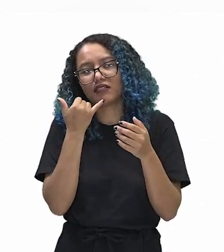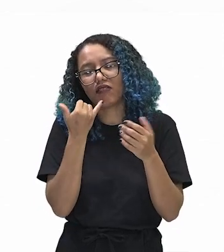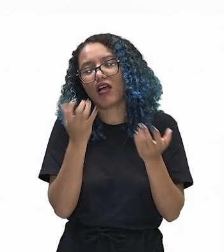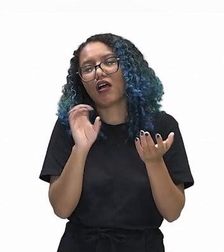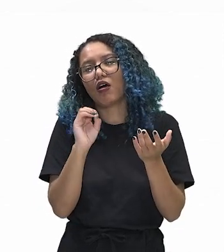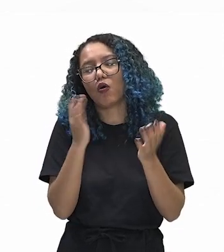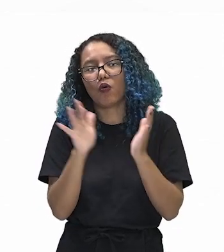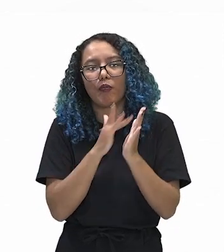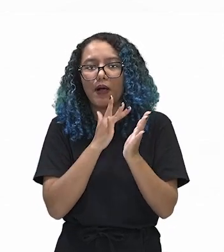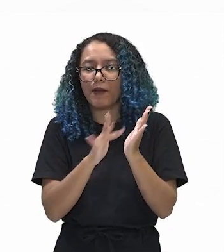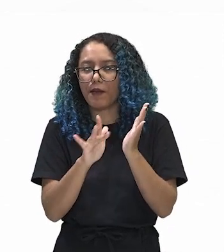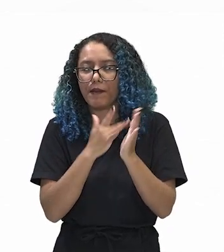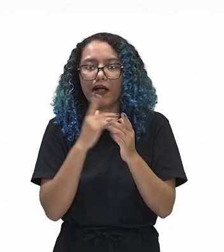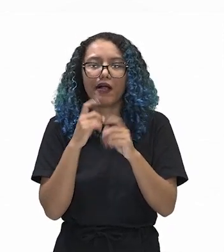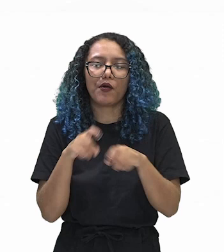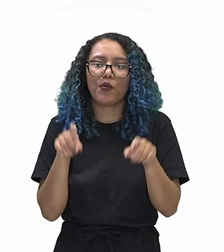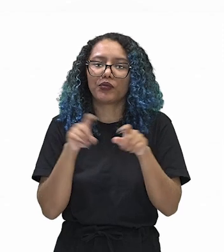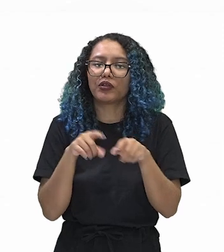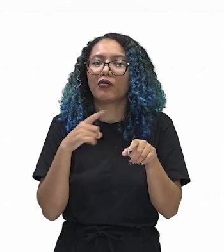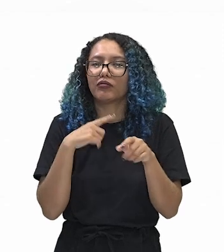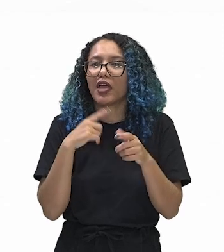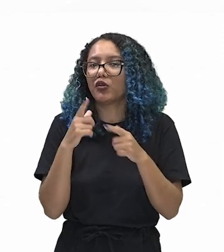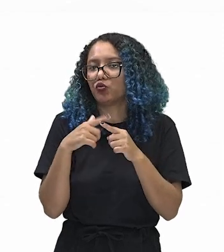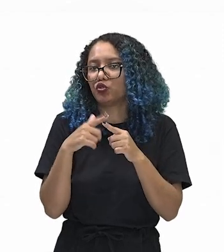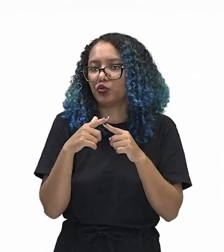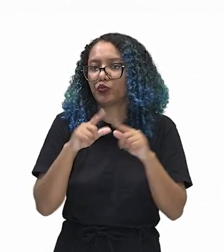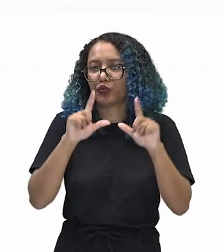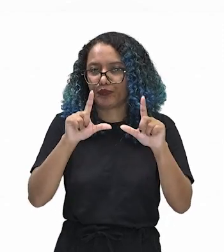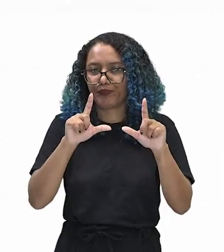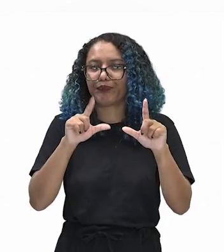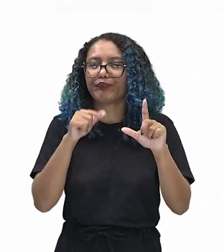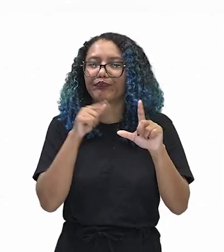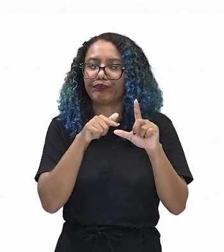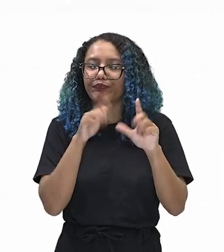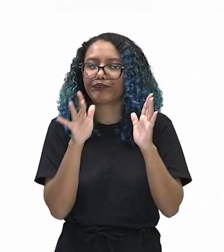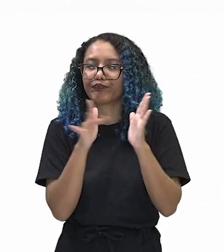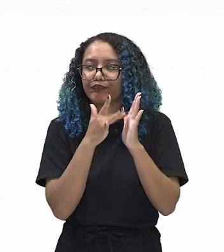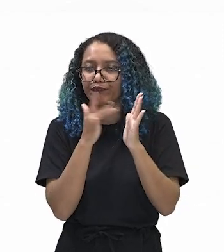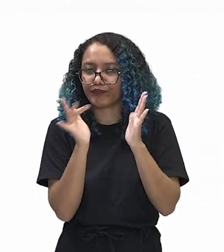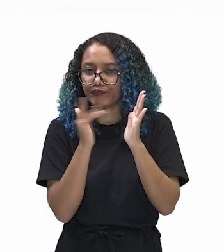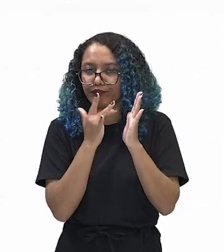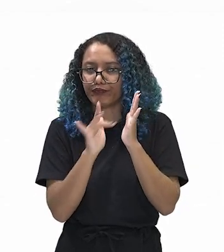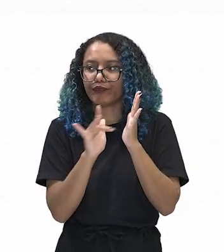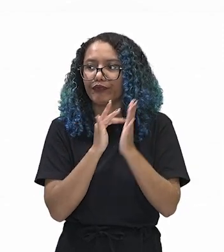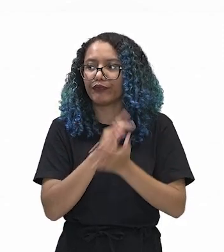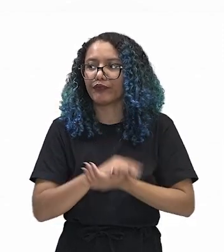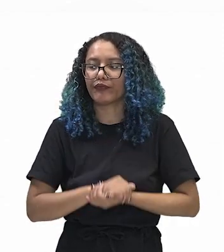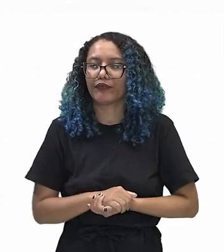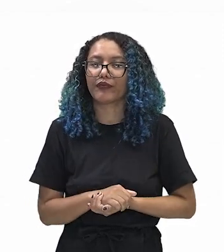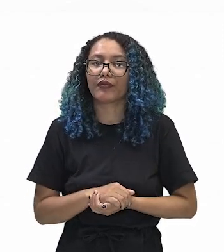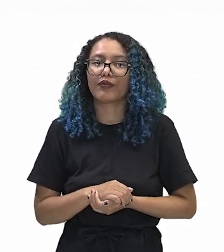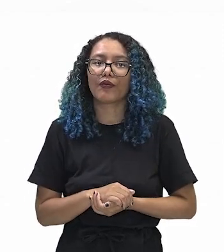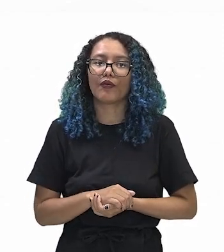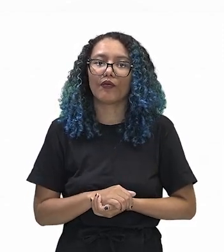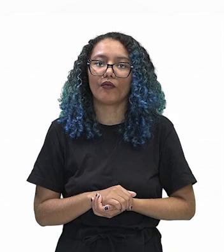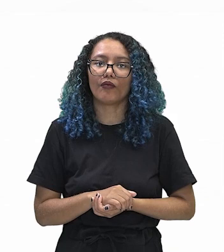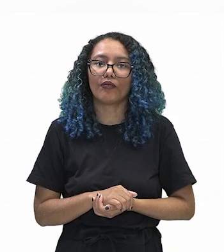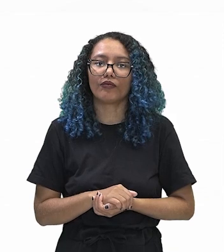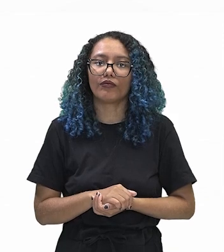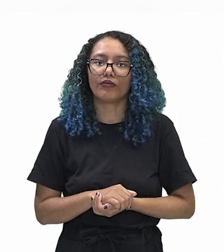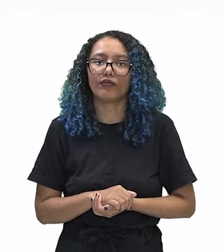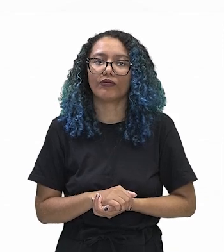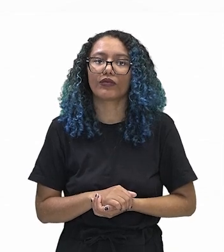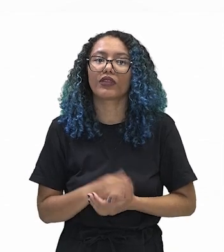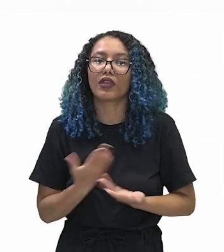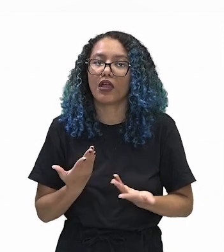tablet, ou ao computador que tem essa tela touchscreen. Esse princípio aí esse princípio de